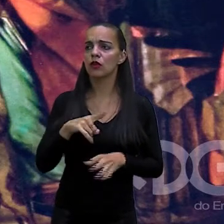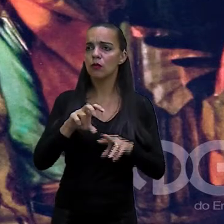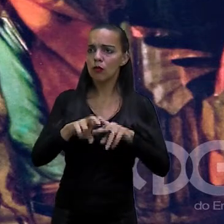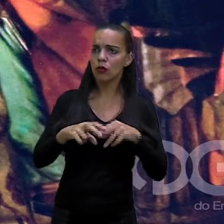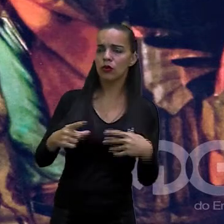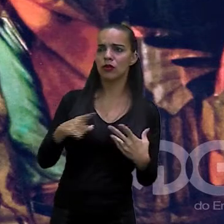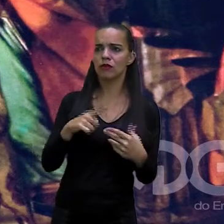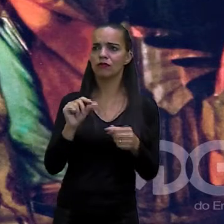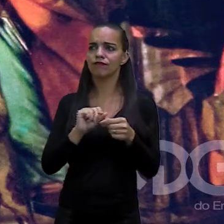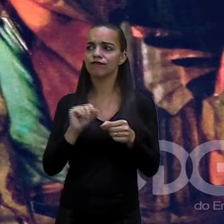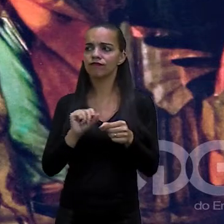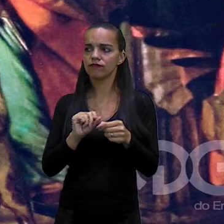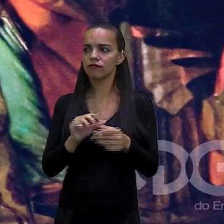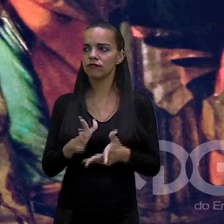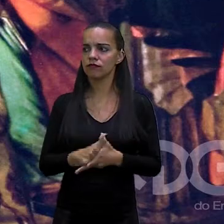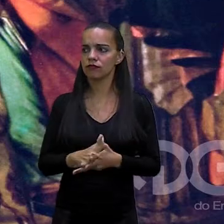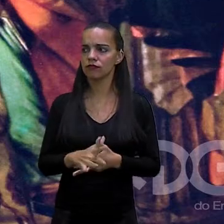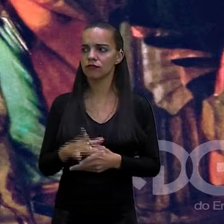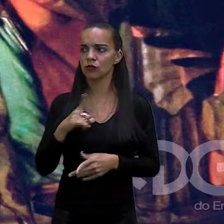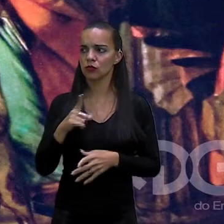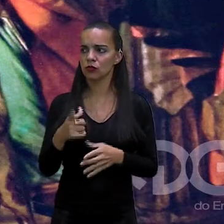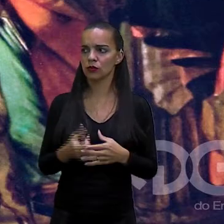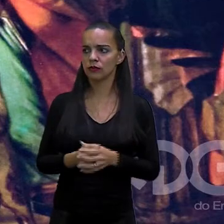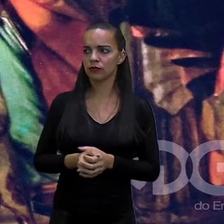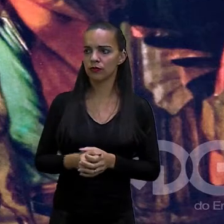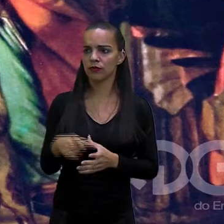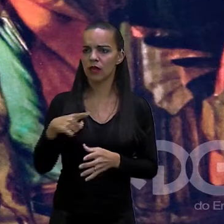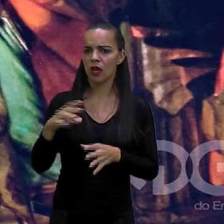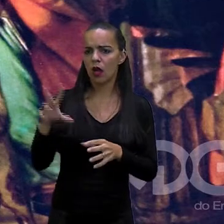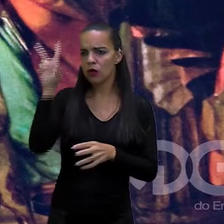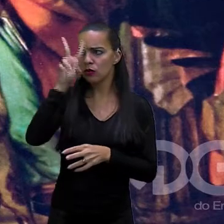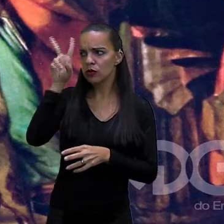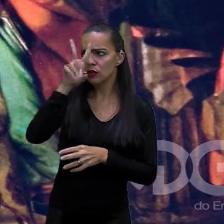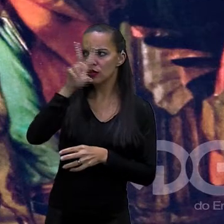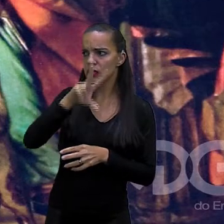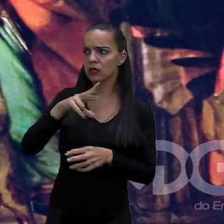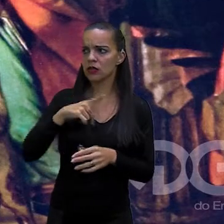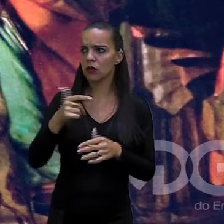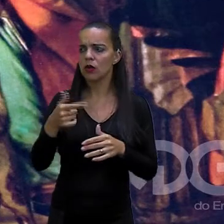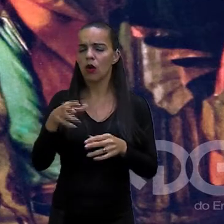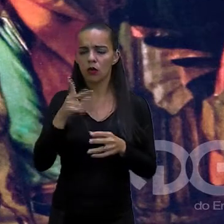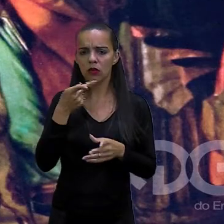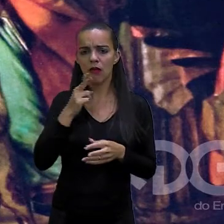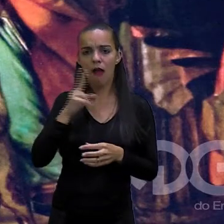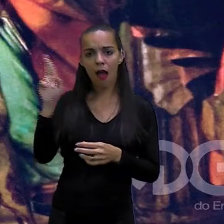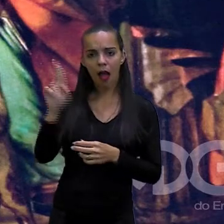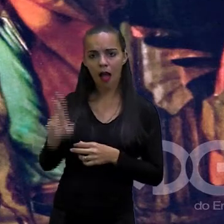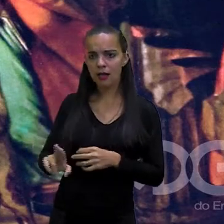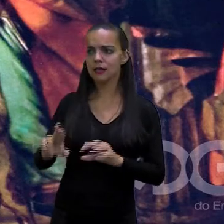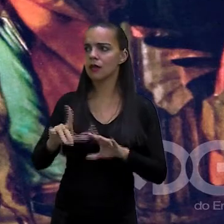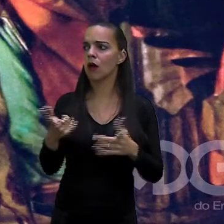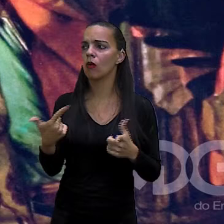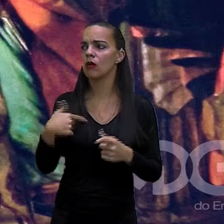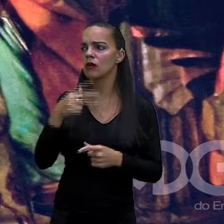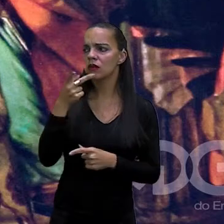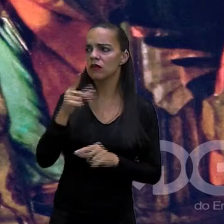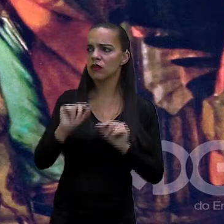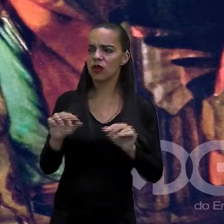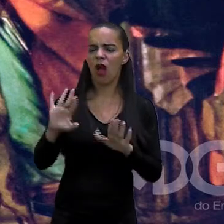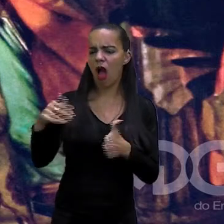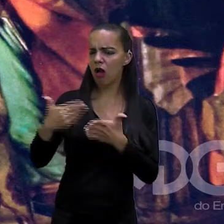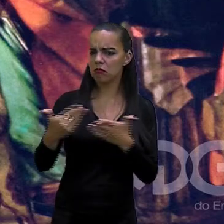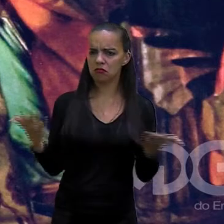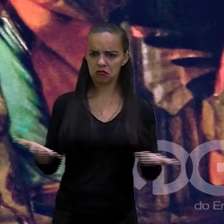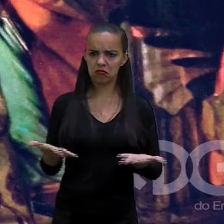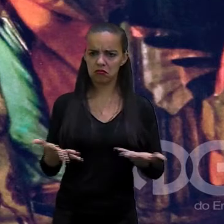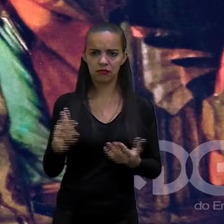feito pela elite. Os historiadores têm razão quando fala que é feito pela elite. Até